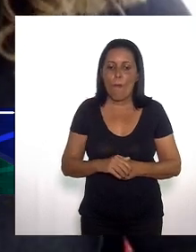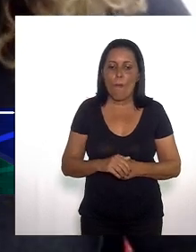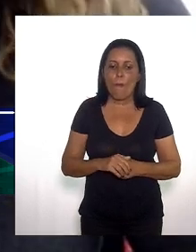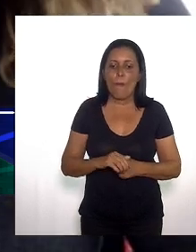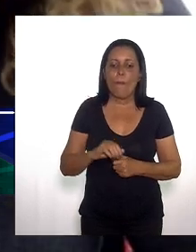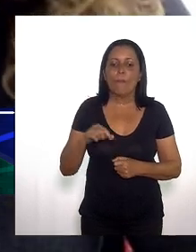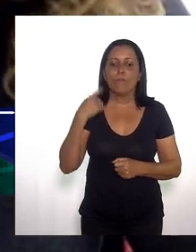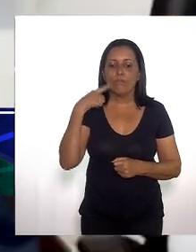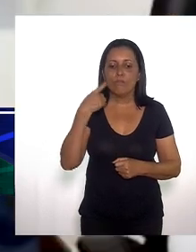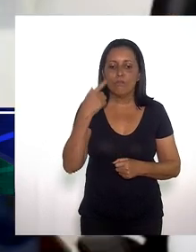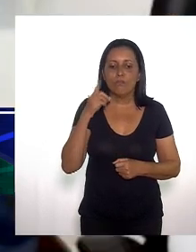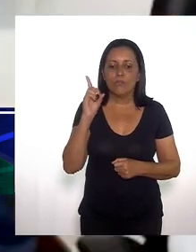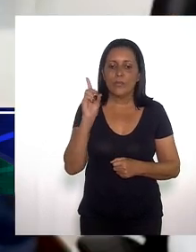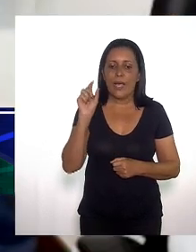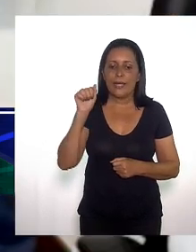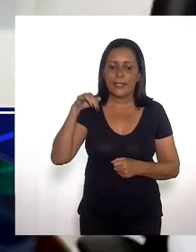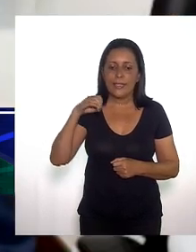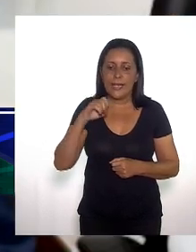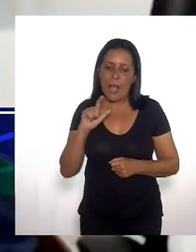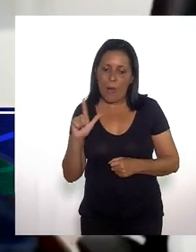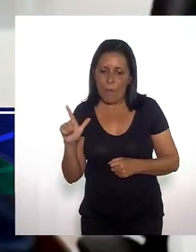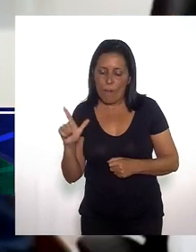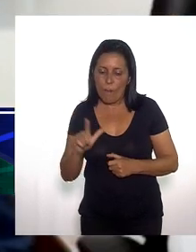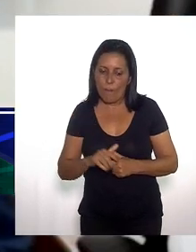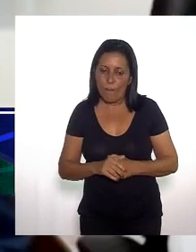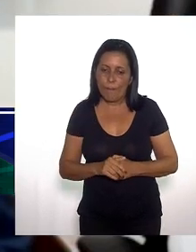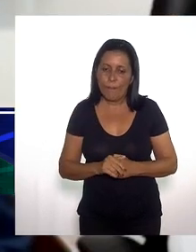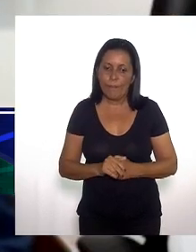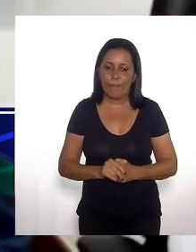Deputado Daniel Librelon.